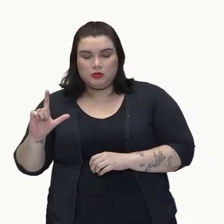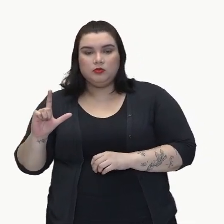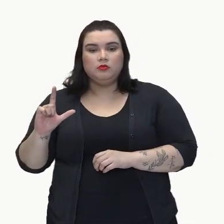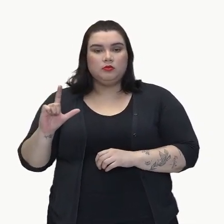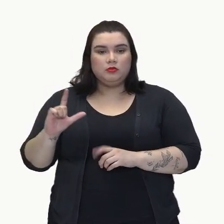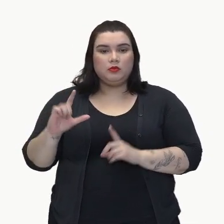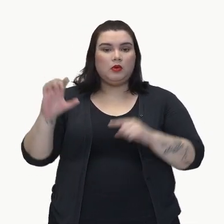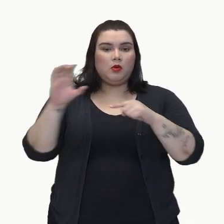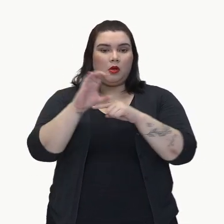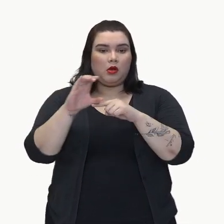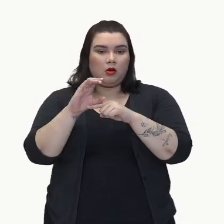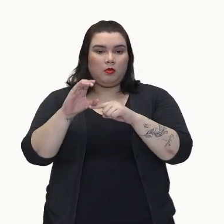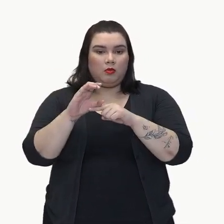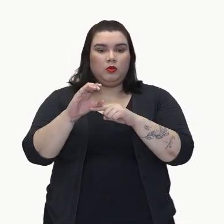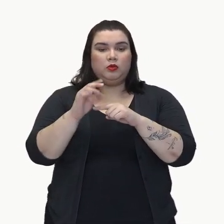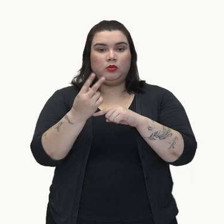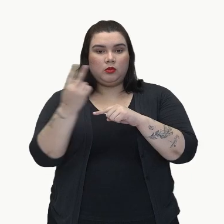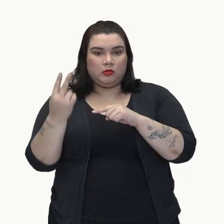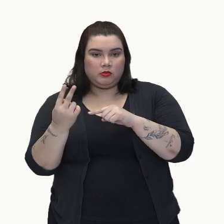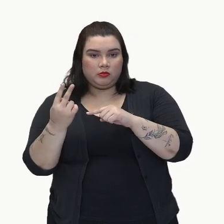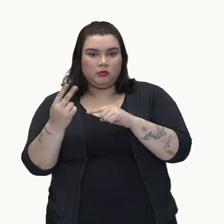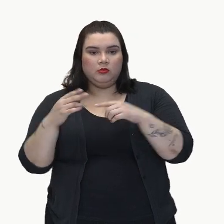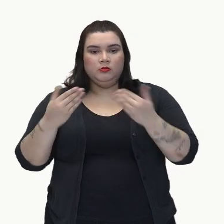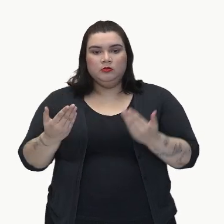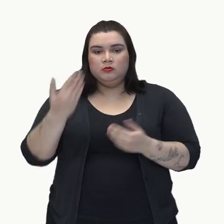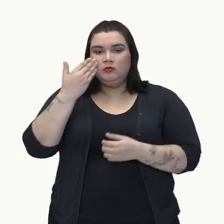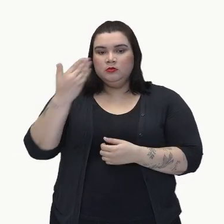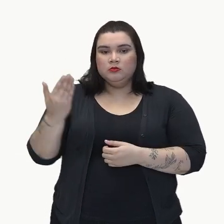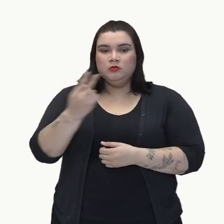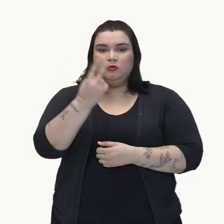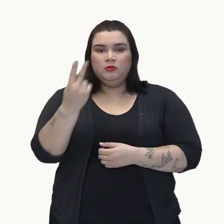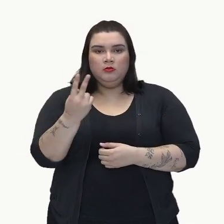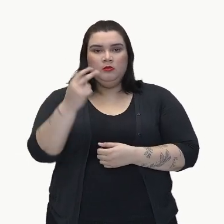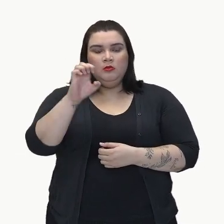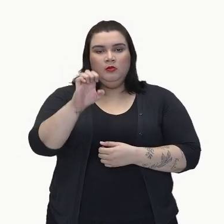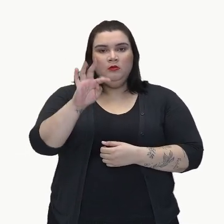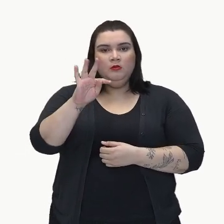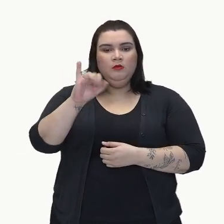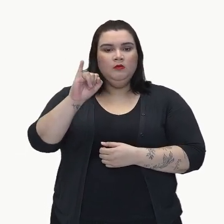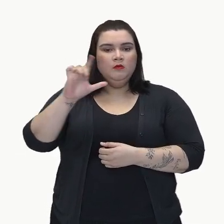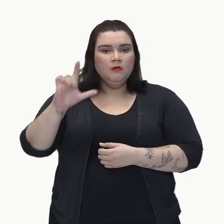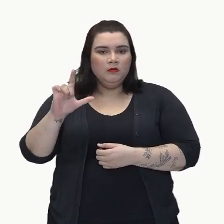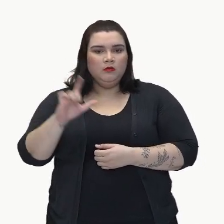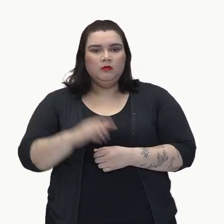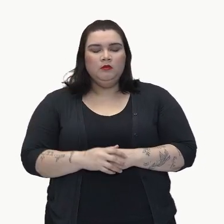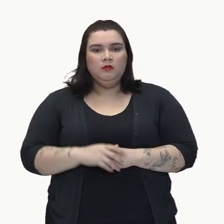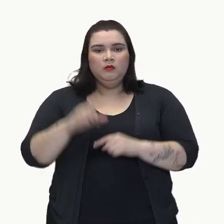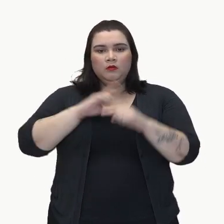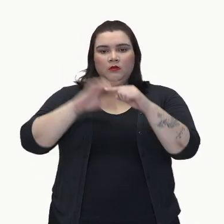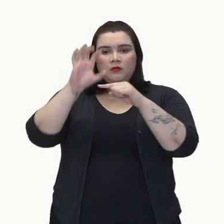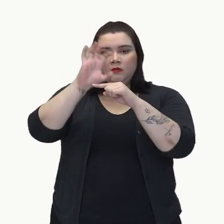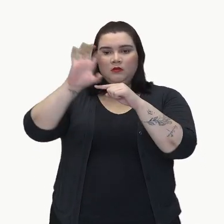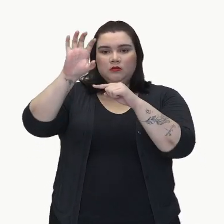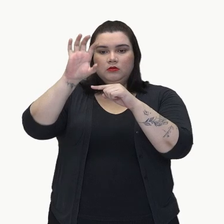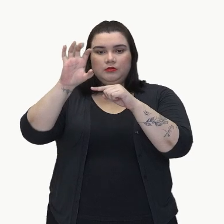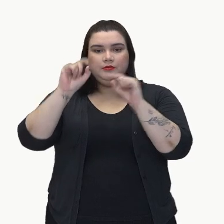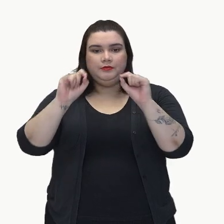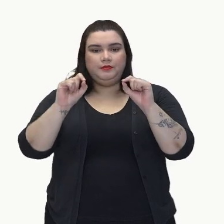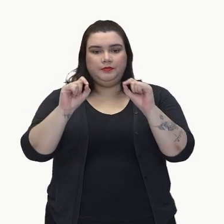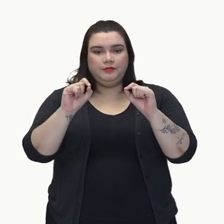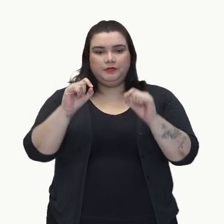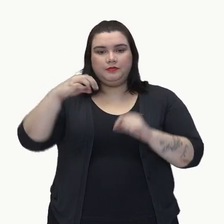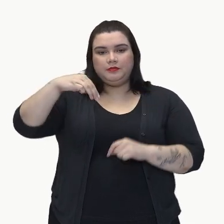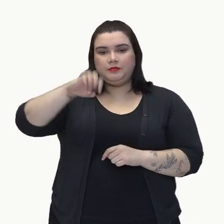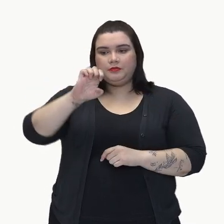no carbono 2. Por isso que está aqui, ó, 2-etil. Essa ramificação é metil, por isso,